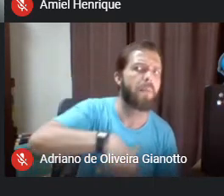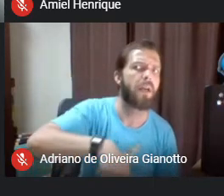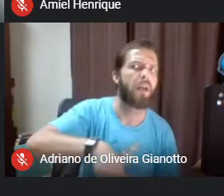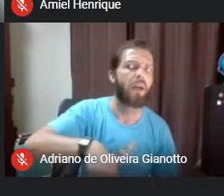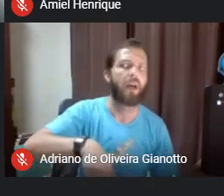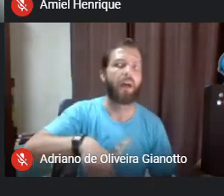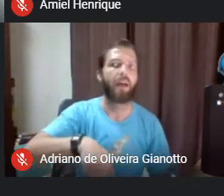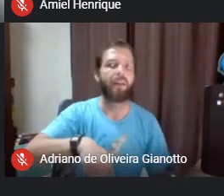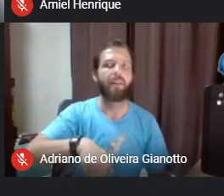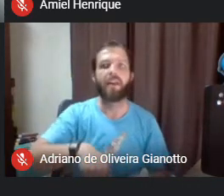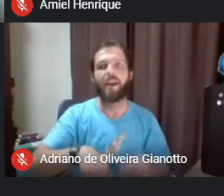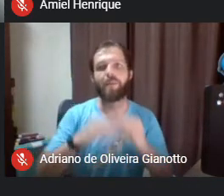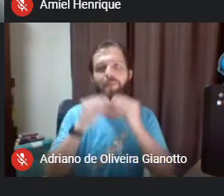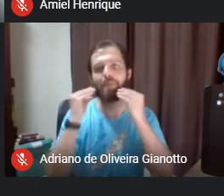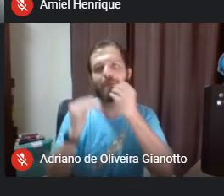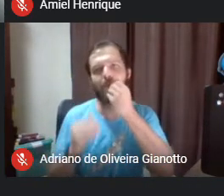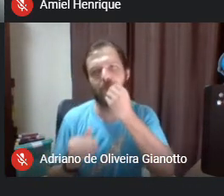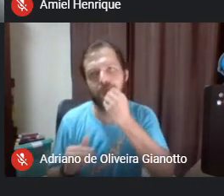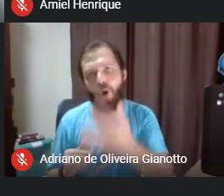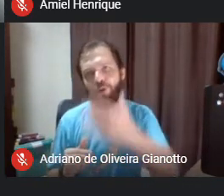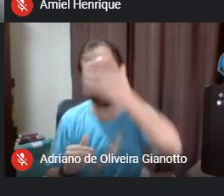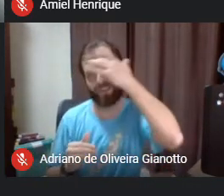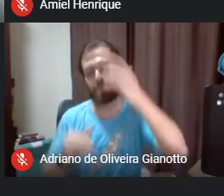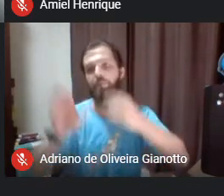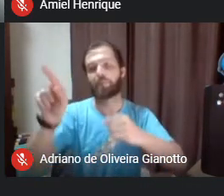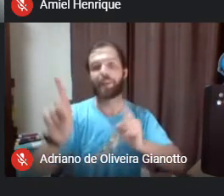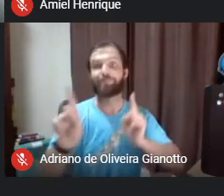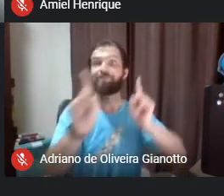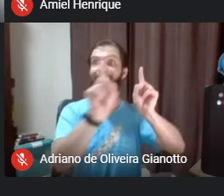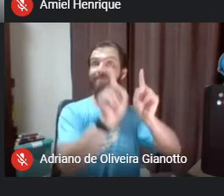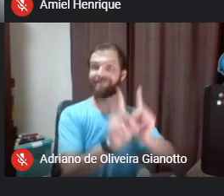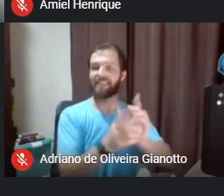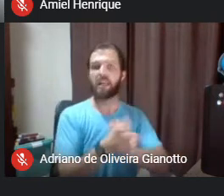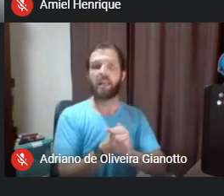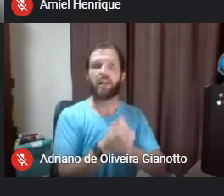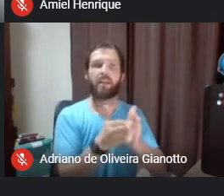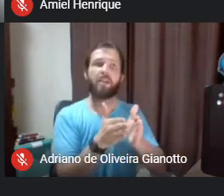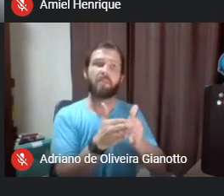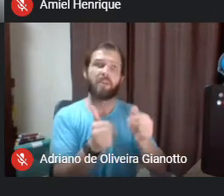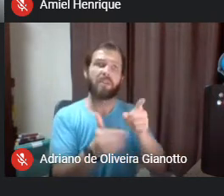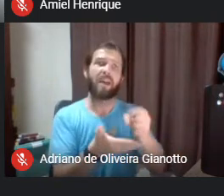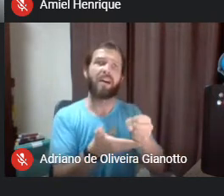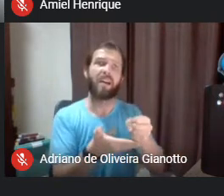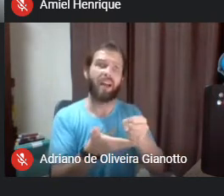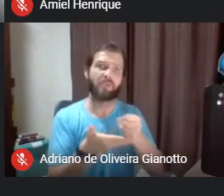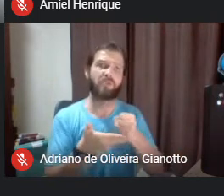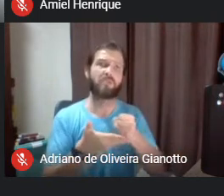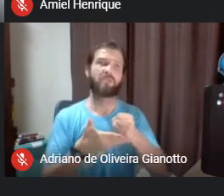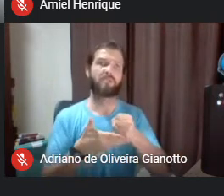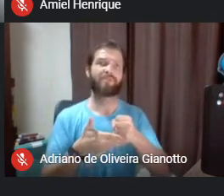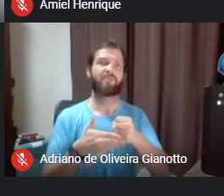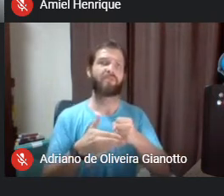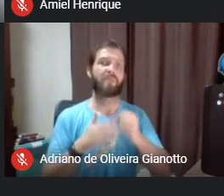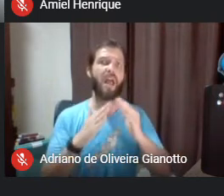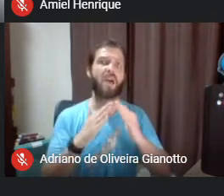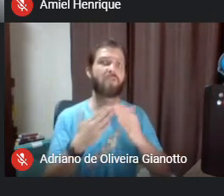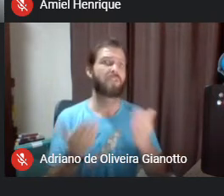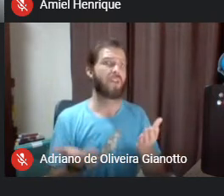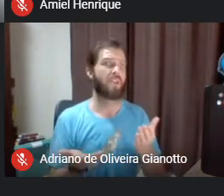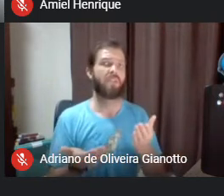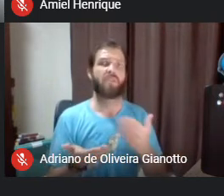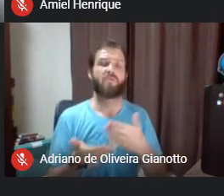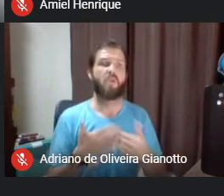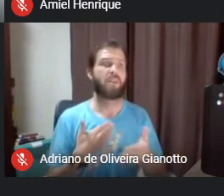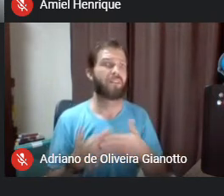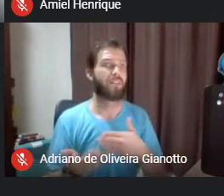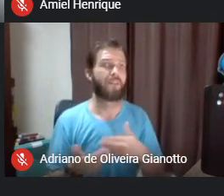isso e falou assim, não, quem que é? Por gentileza, venha. Então, e ele foi e começou a falar diretamente com Lincoln e